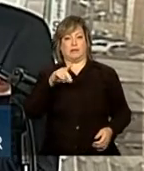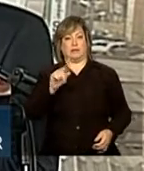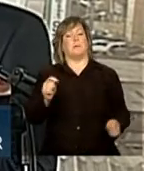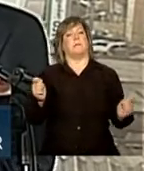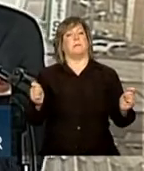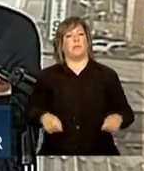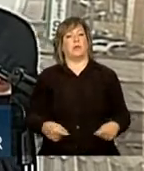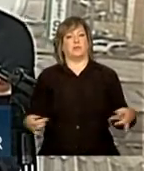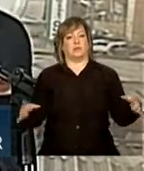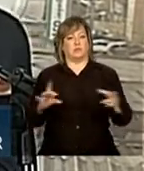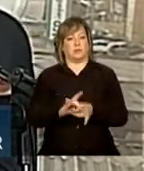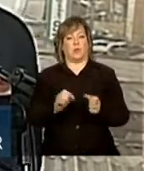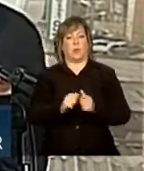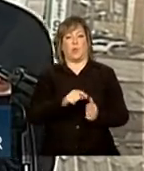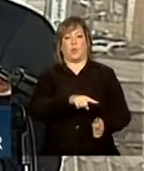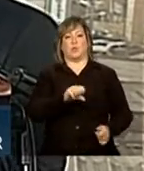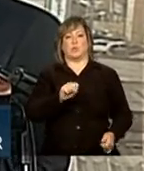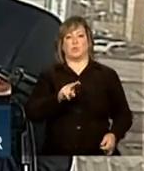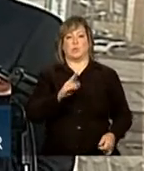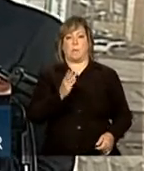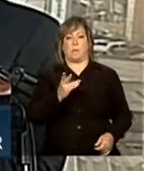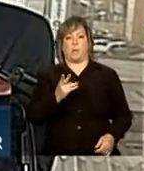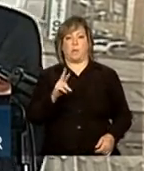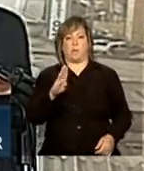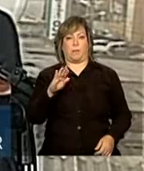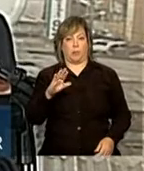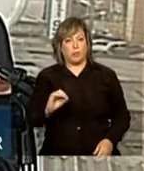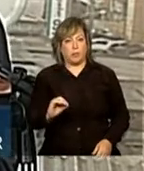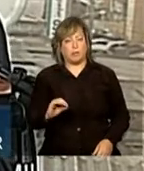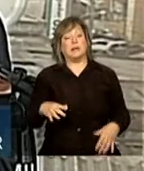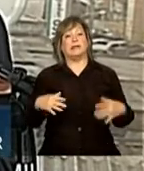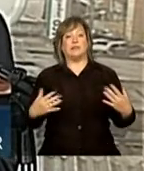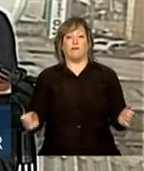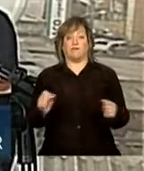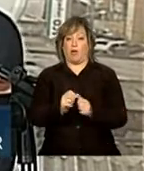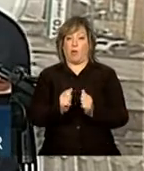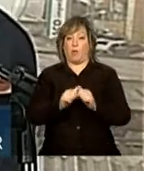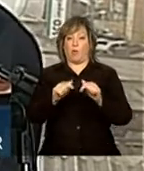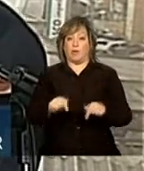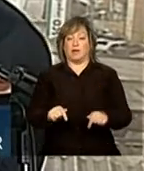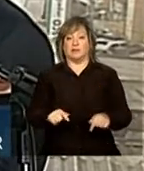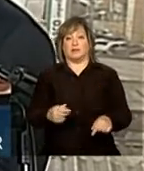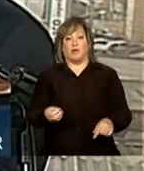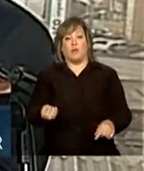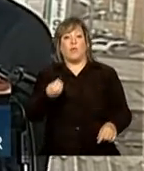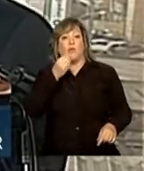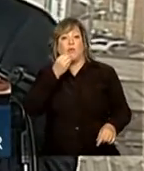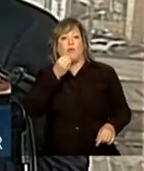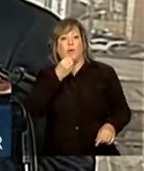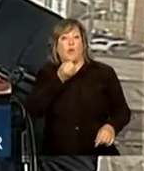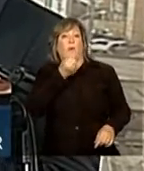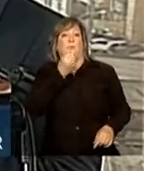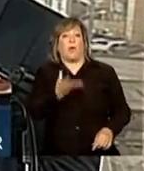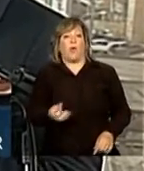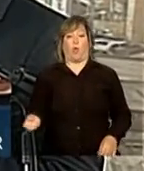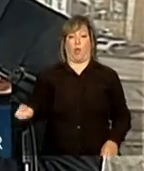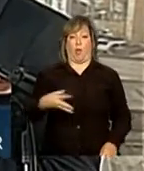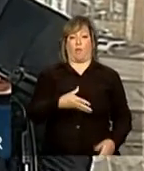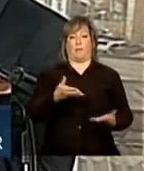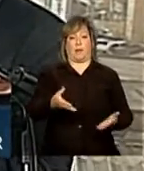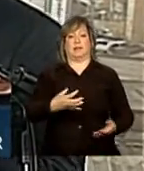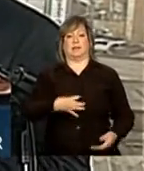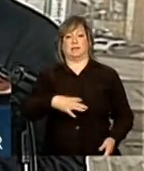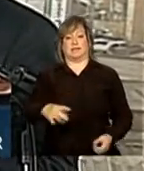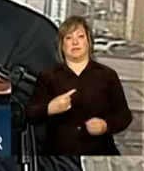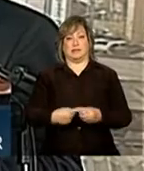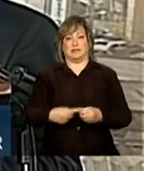Enfim, cria-se com isso uma nova alternativa para a cidade de Salvador. E aí a prefeitura pode,